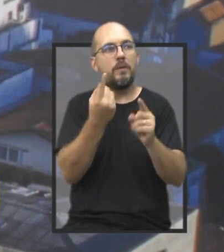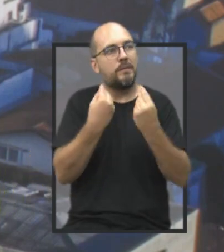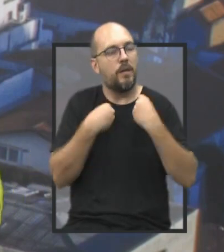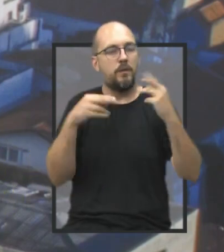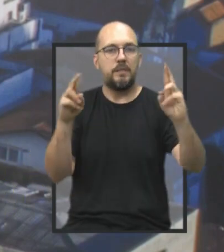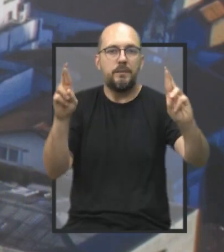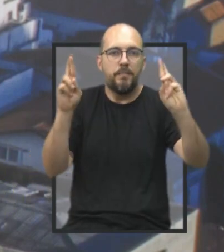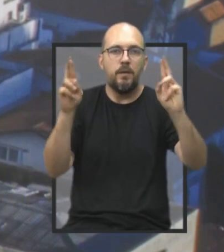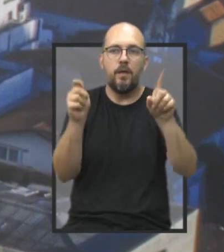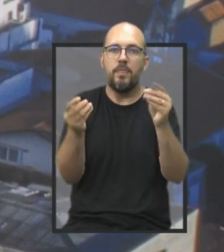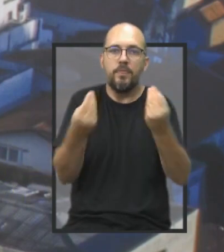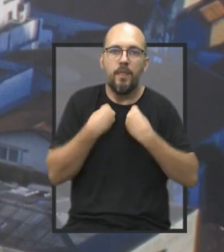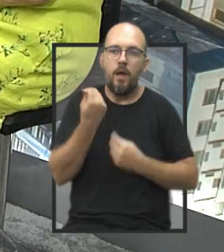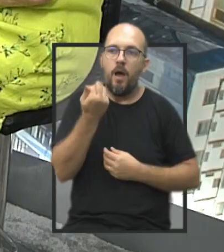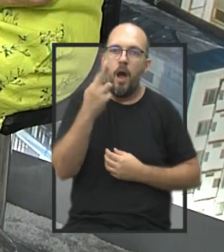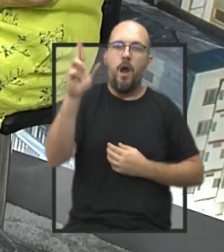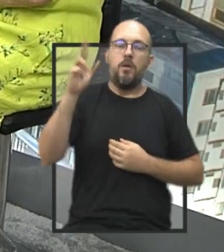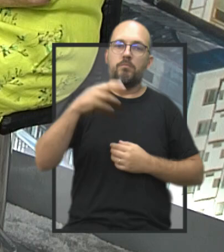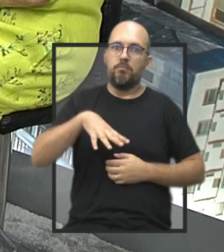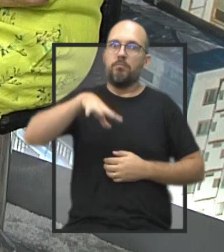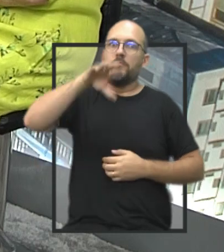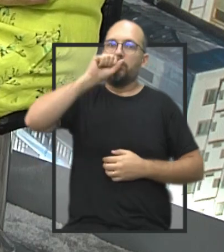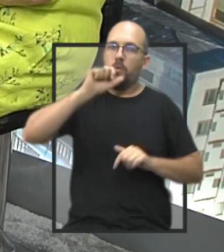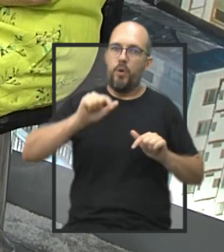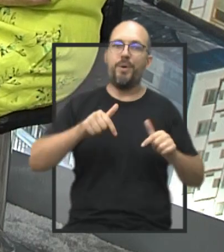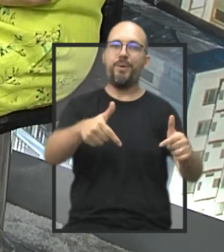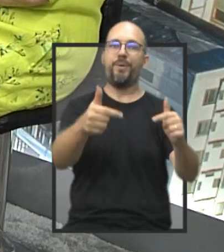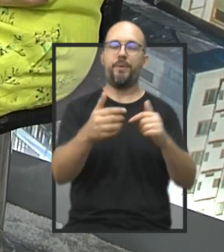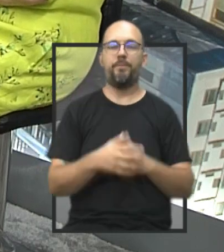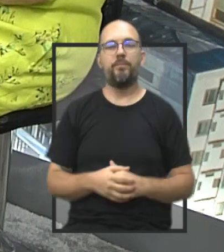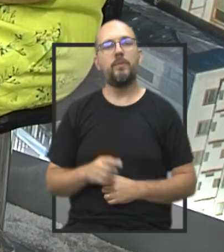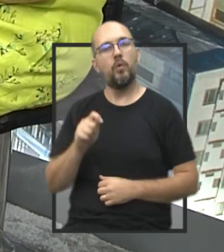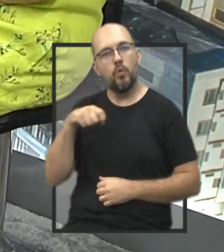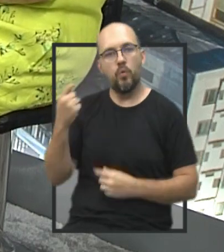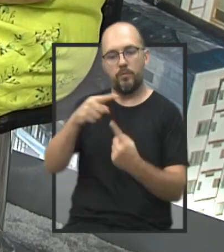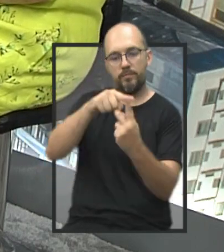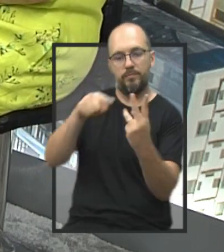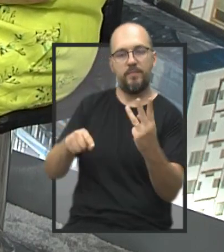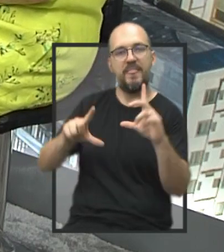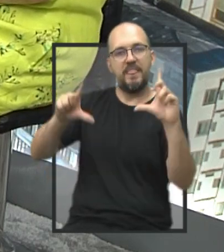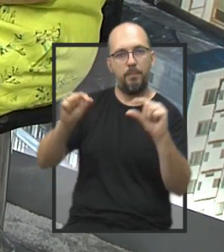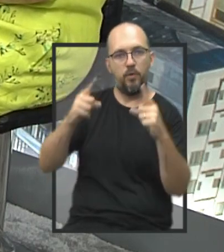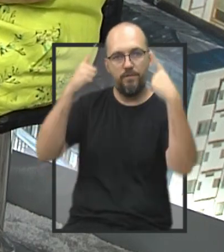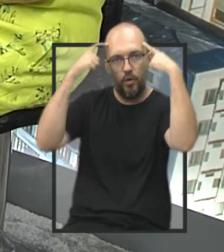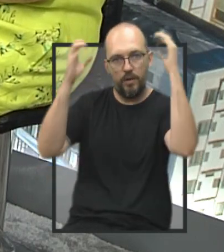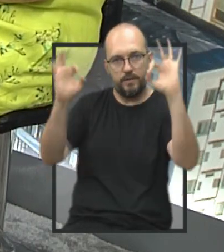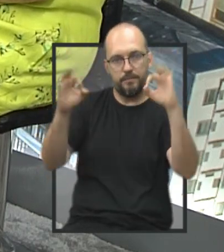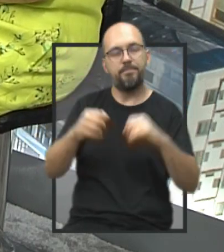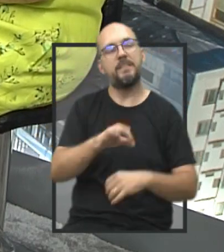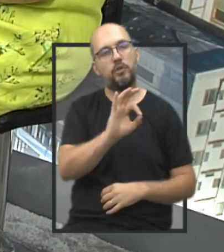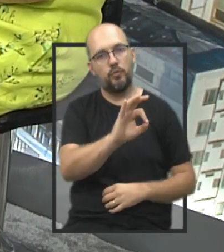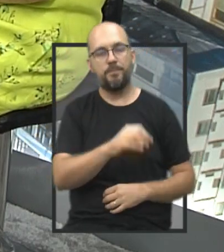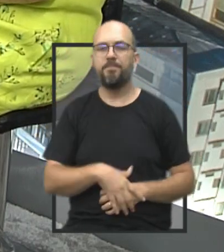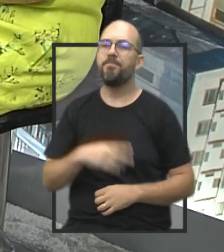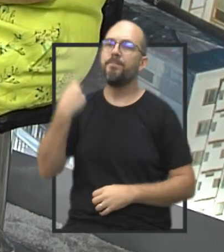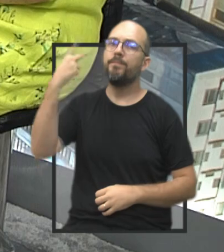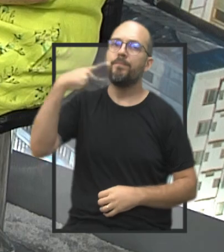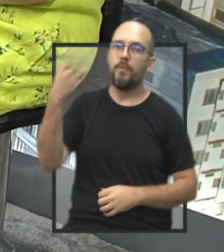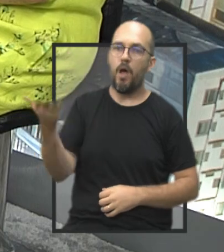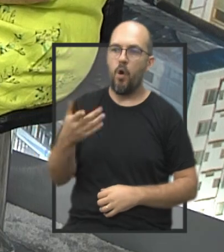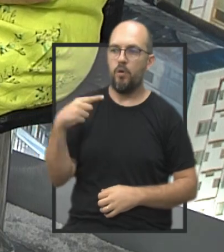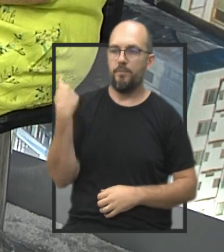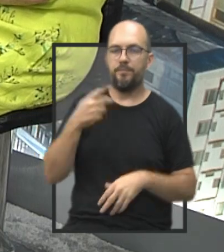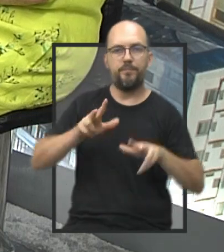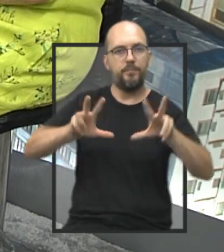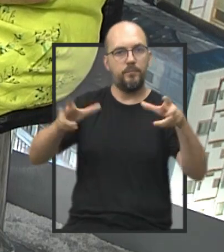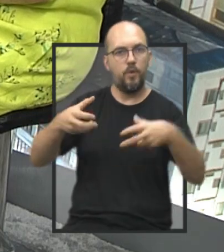um respiro para todos nós. É o tripé para a gente diminuir a violência. Sem dúvida. Vereadora, nós temos uma nova formação aqui na